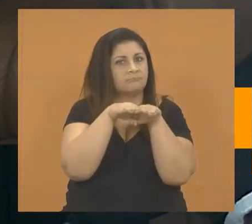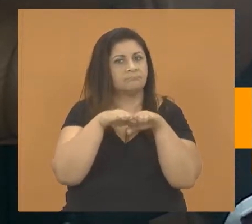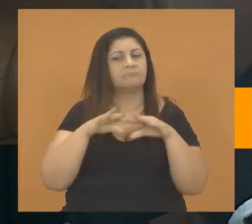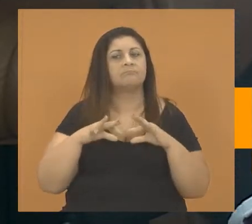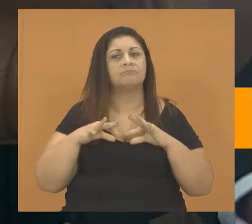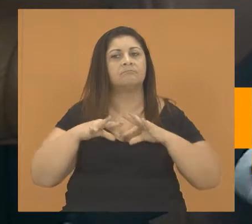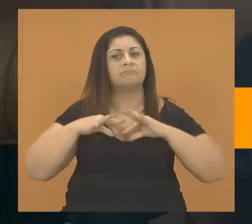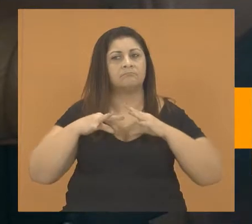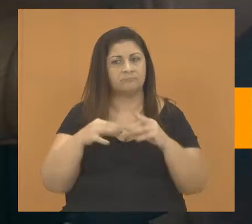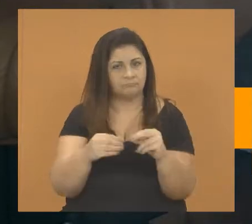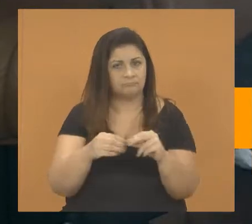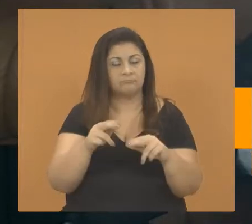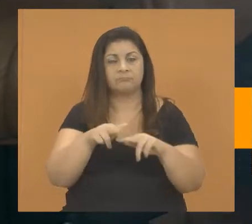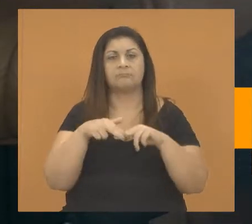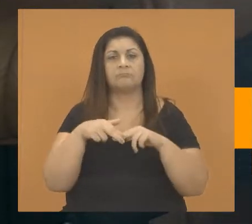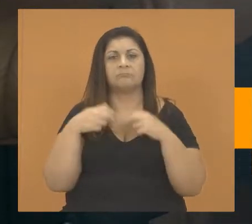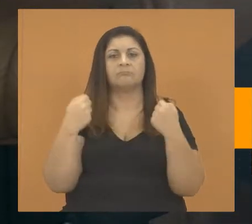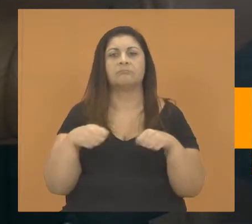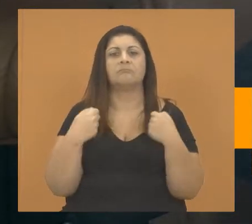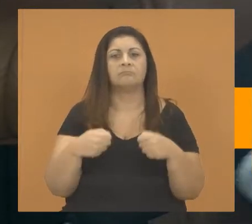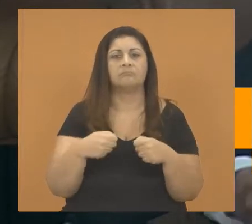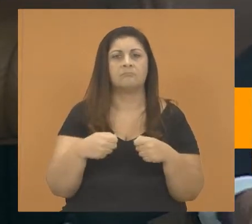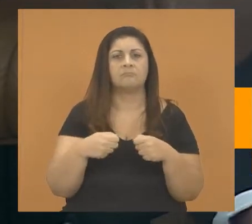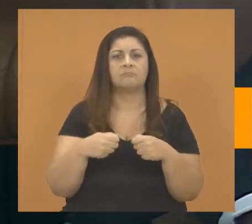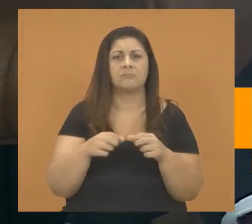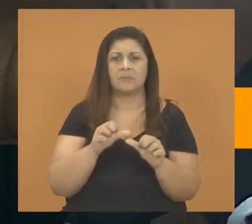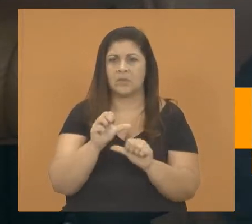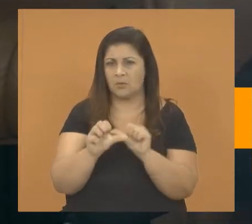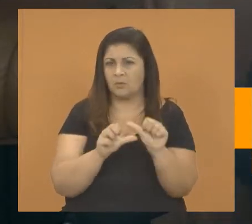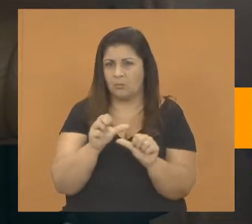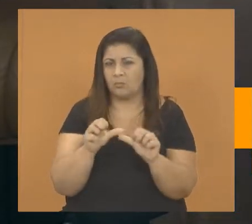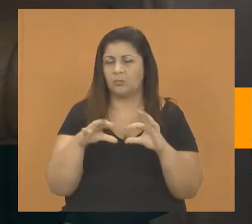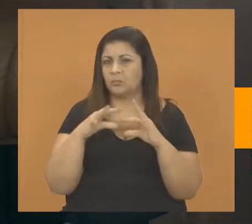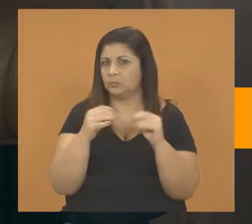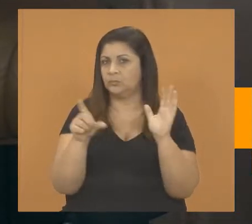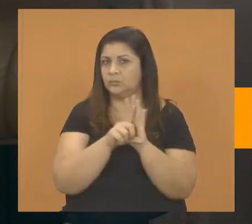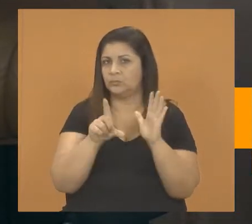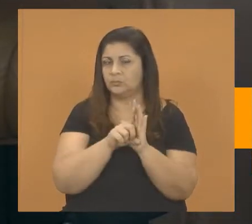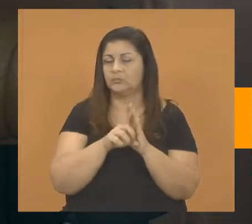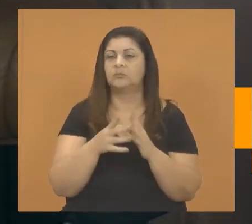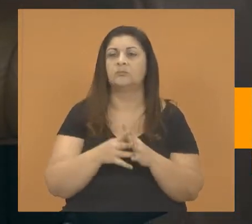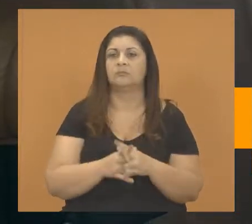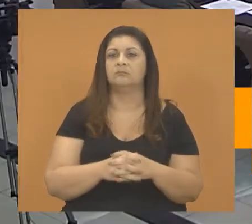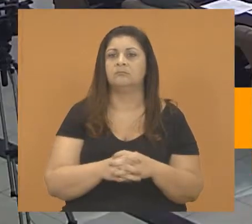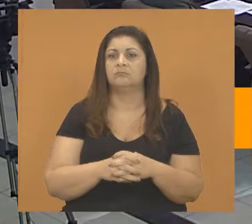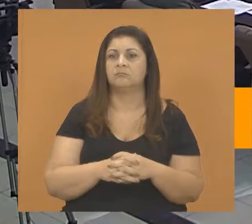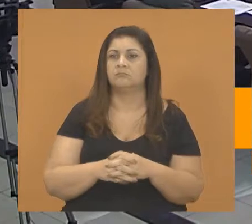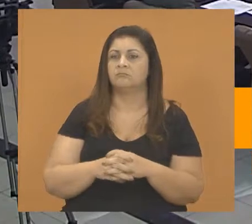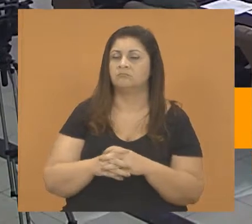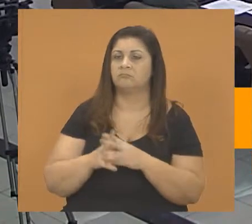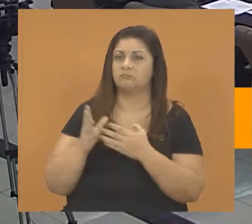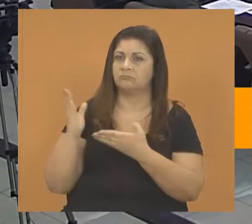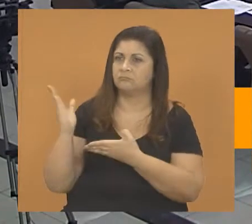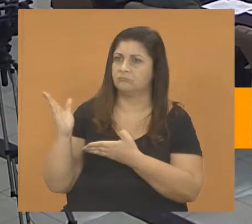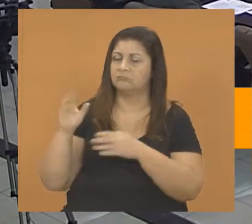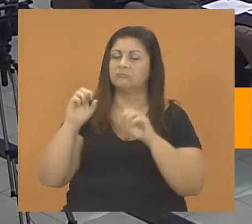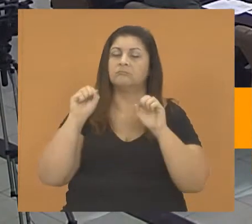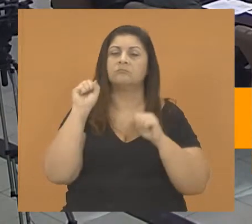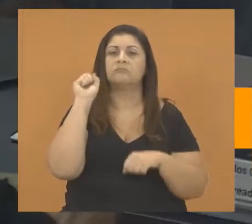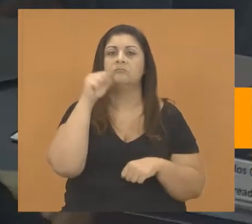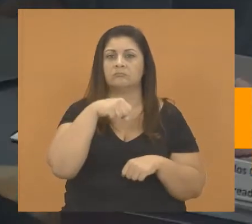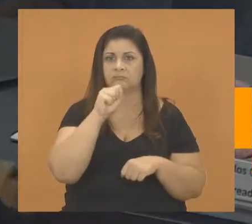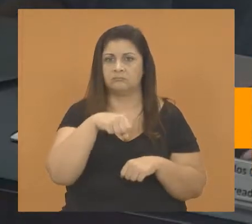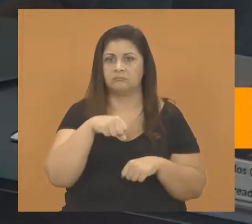esse apontamento da gente fazer uma reforma que encaixe todos os servidores públicos sim eu também acho que sim acho que o estatuto tem que mexer no